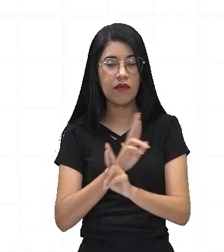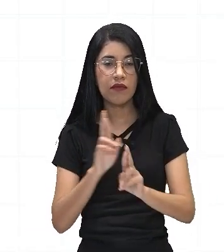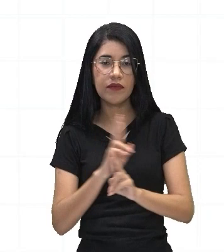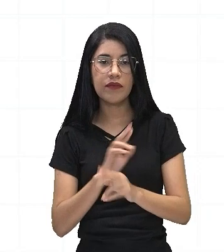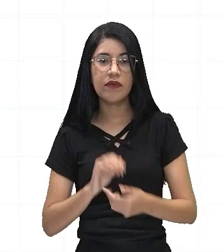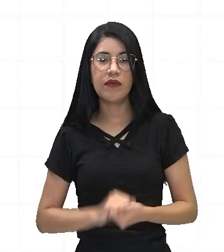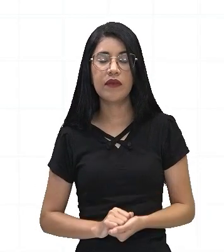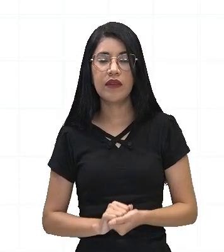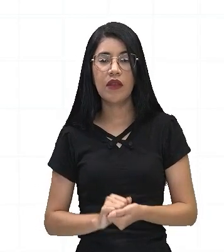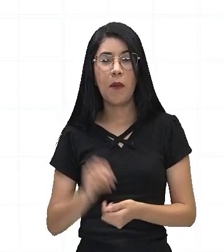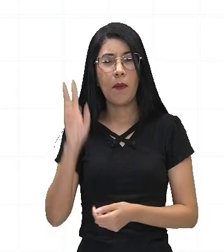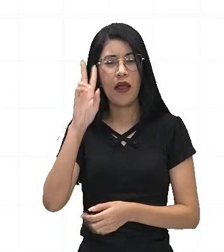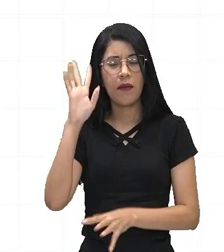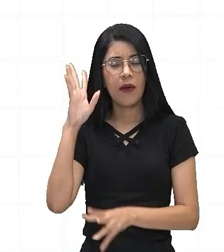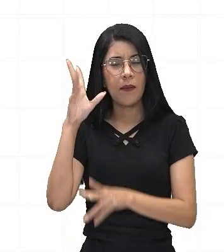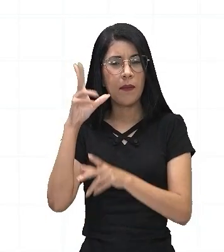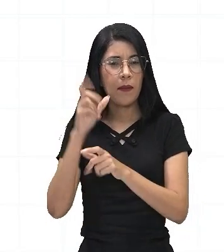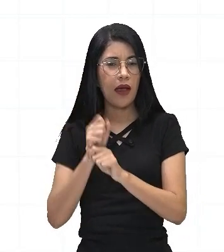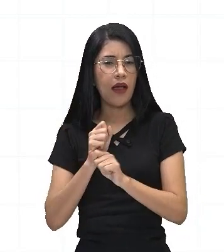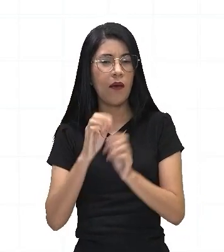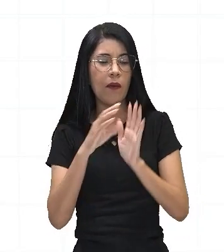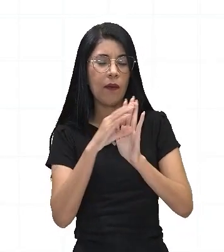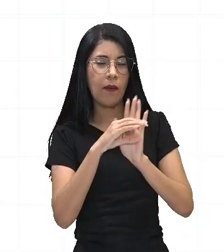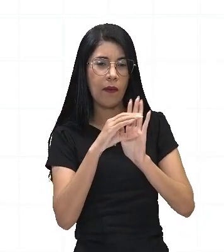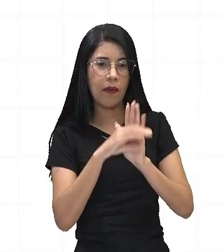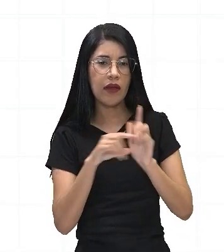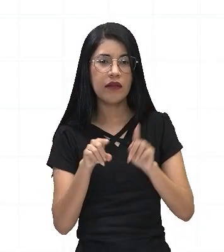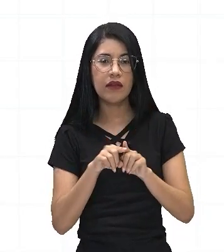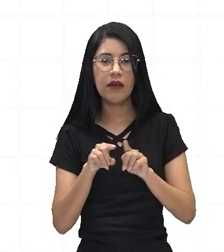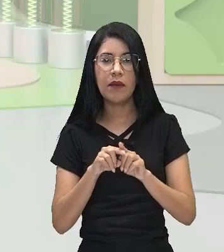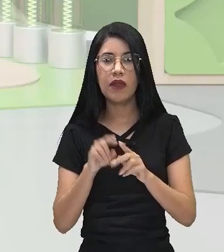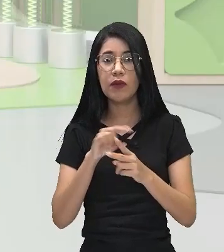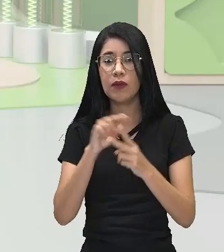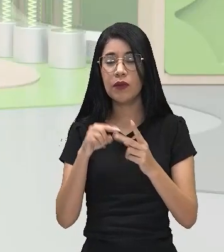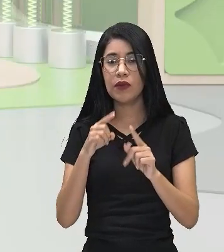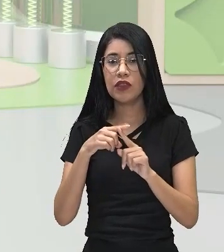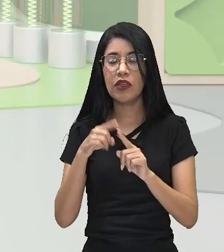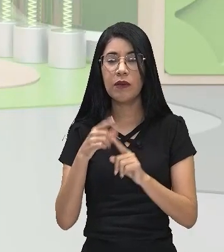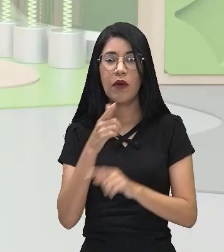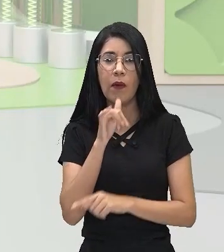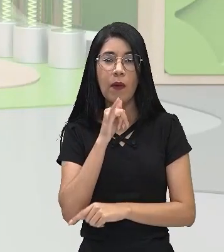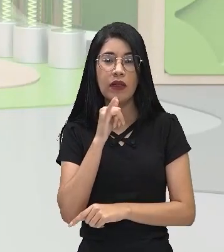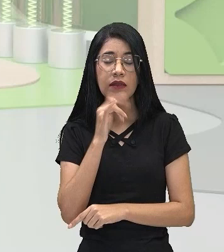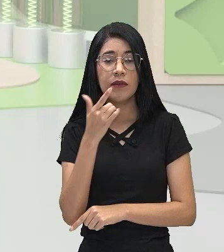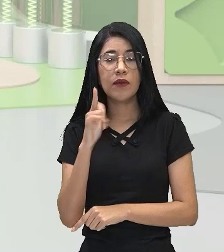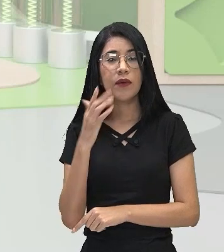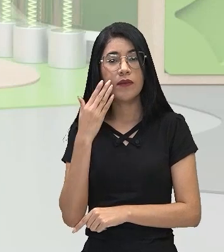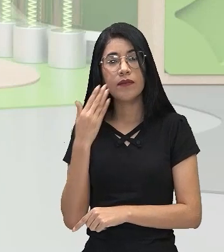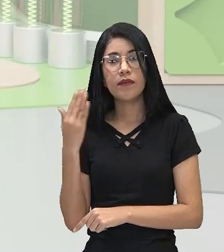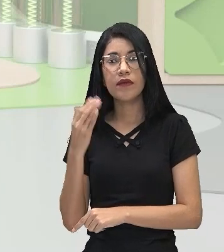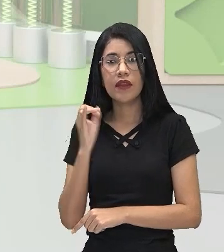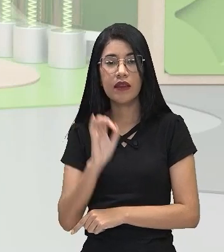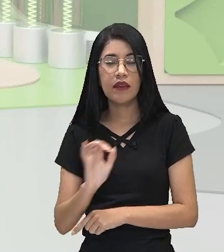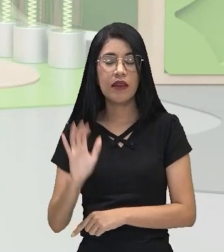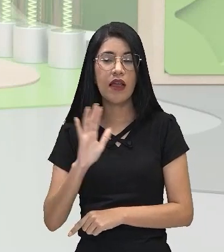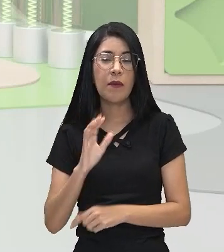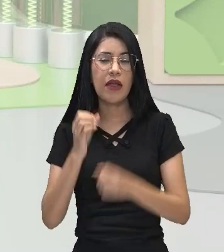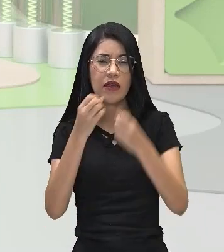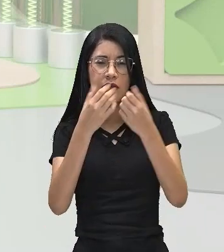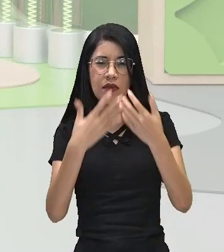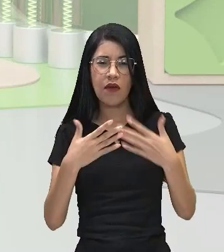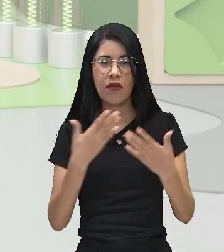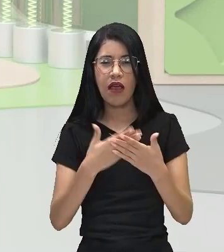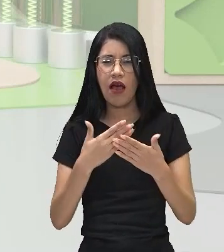esses conceitos de energia cinética e energia potencial, né, a gente traz mais um exemplo aí do que nós falamos nas nossas aulas.